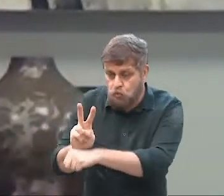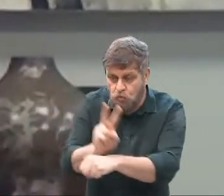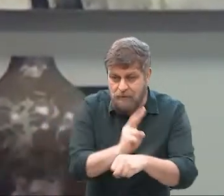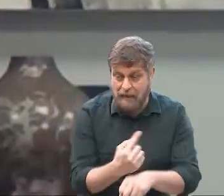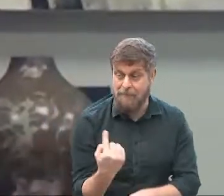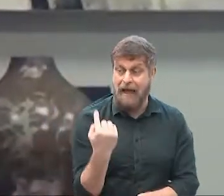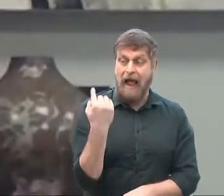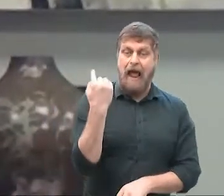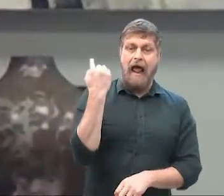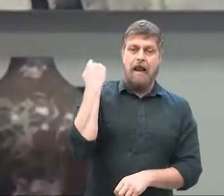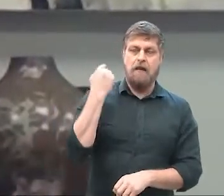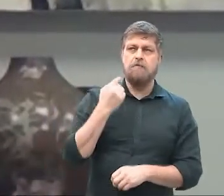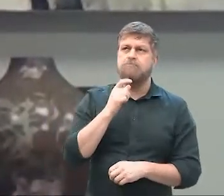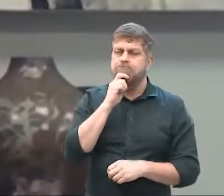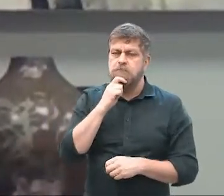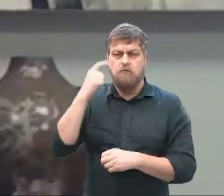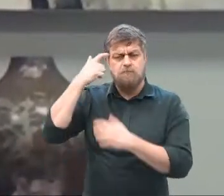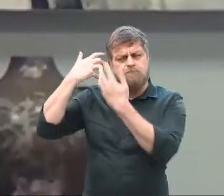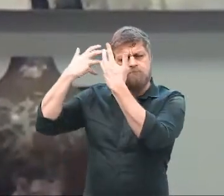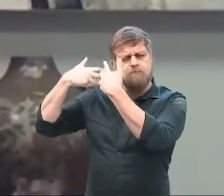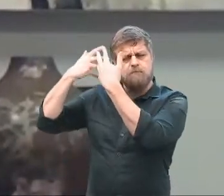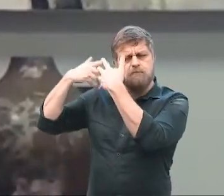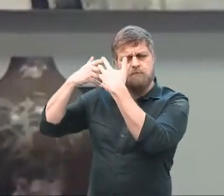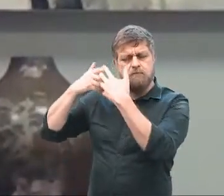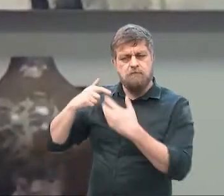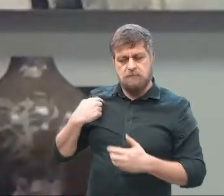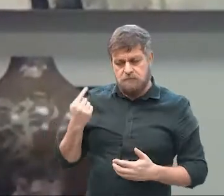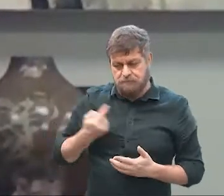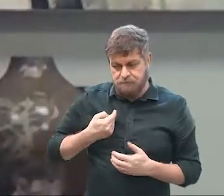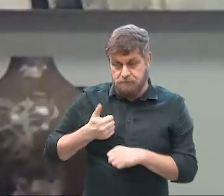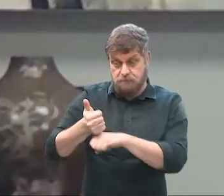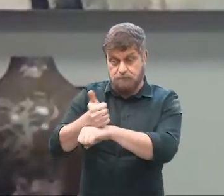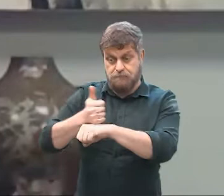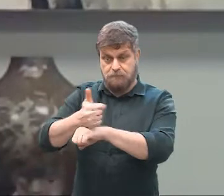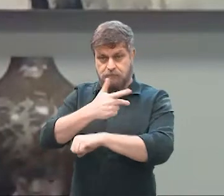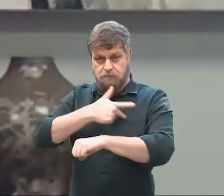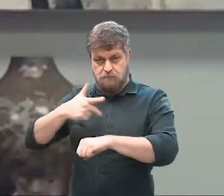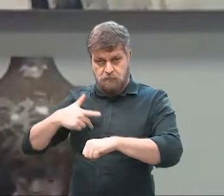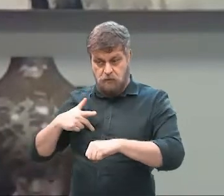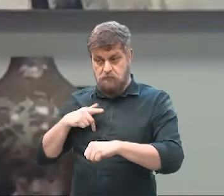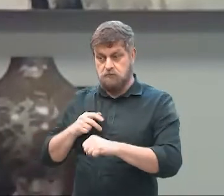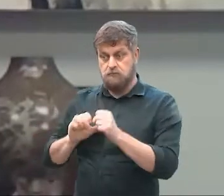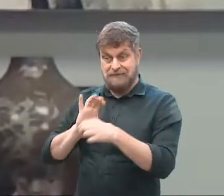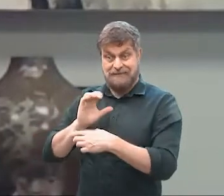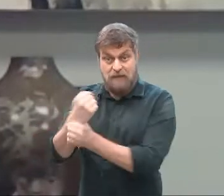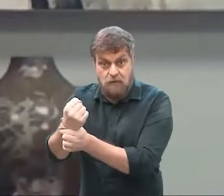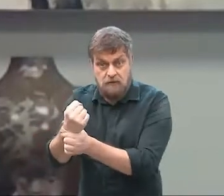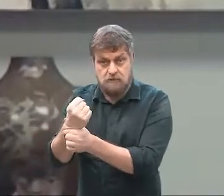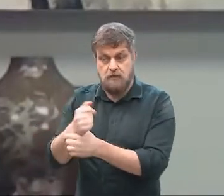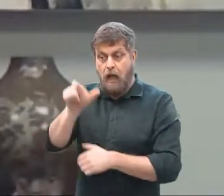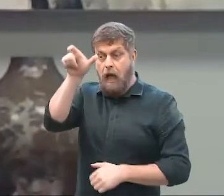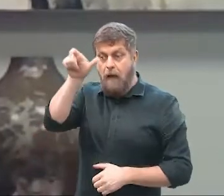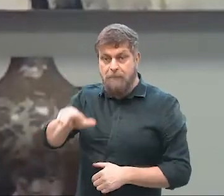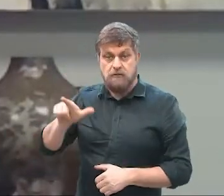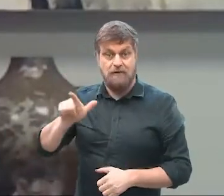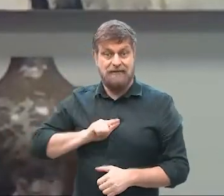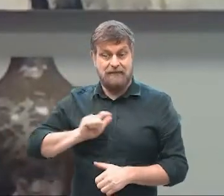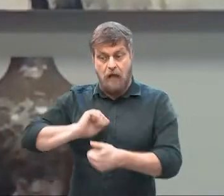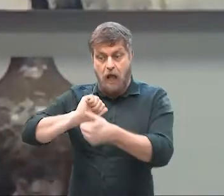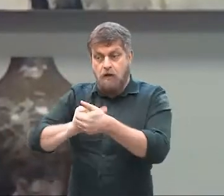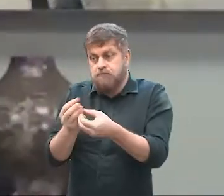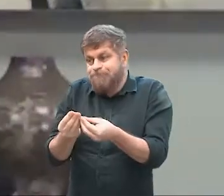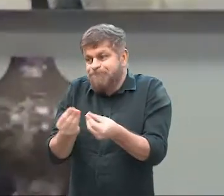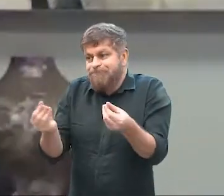atrás, entendia eu, que se nós cuidássemos do profissional da saúde, essa pessoa com uma qualidade melhor